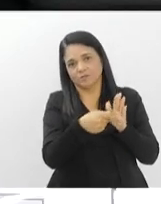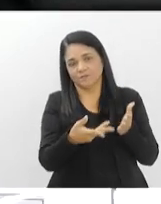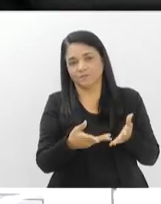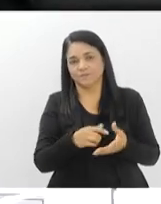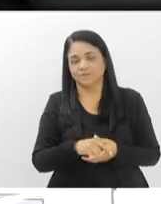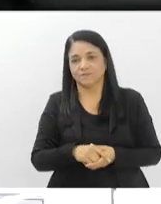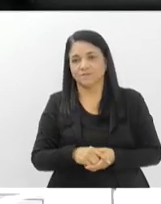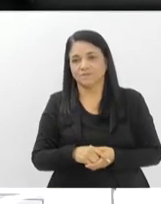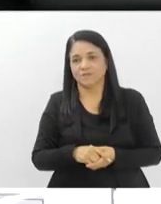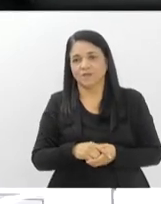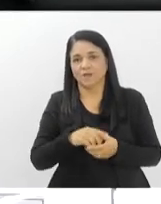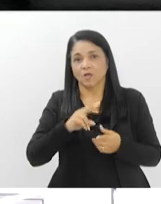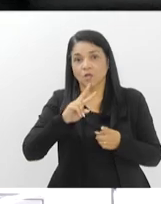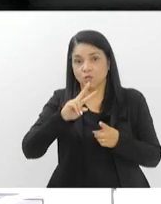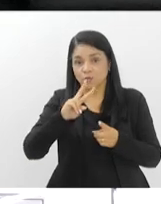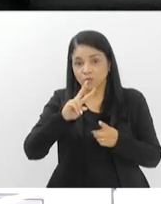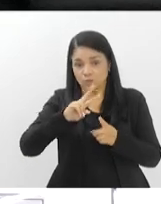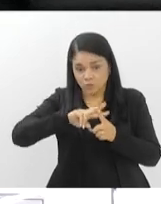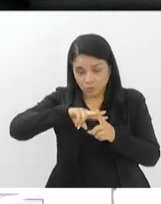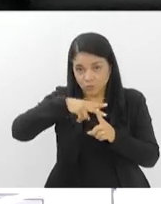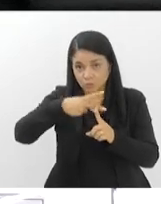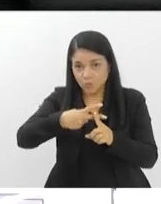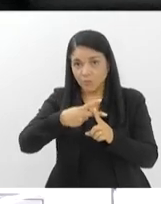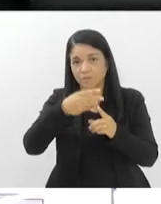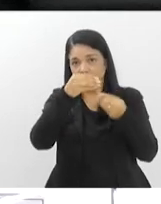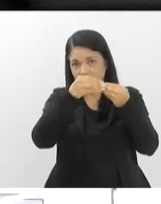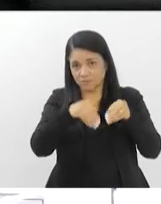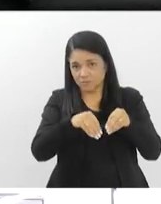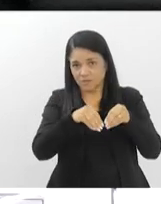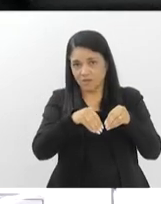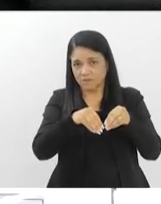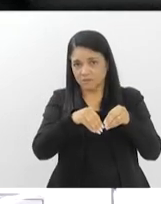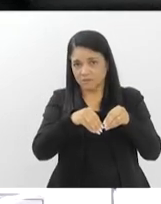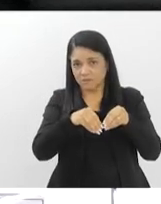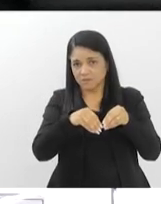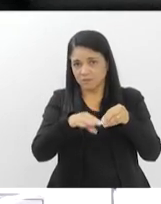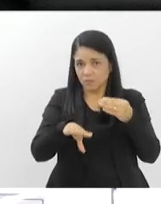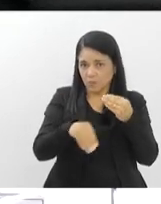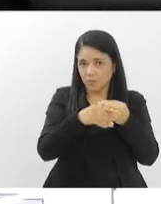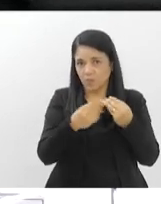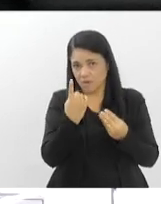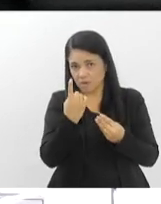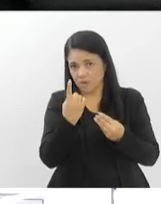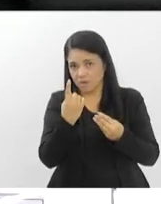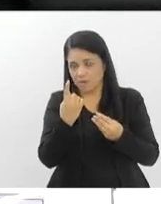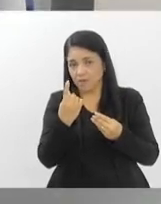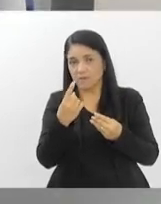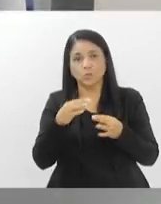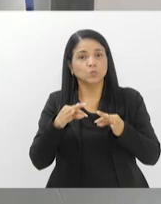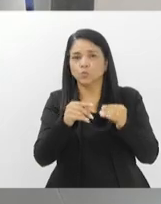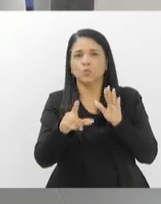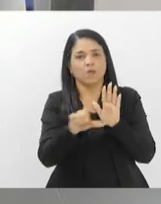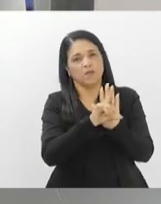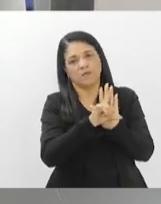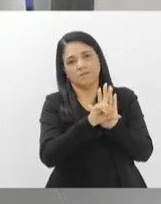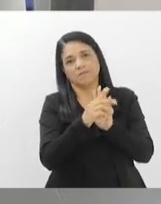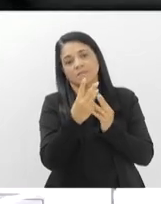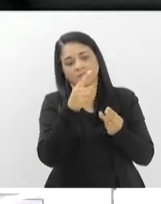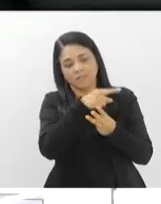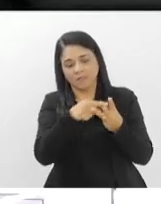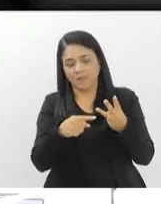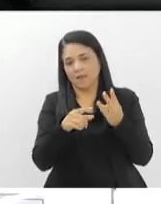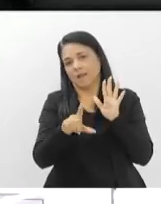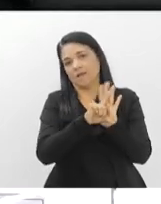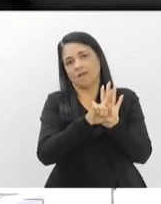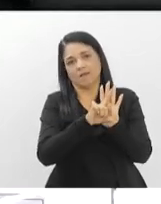É dupla prejudicabilidade e uma anexação. Não, são duas leis, é tudo lei, tudo lei. Tudo lei. Três leis. Eu entendi que era